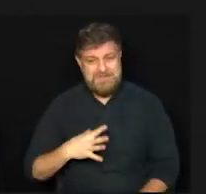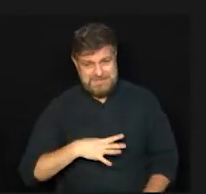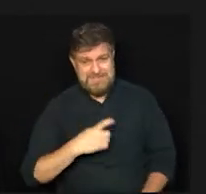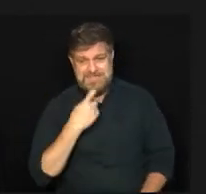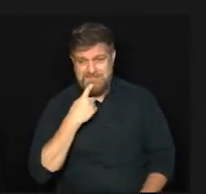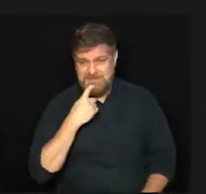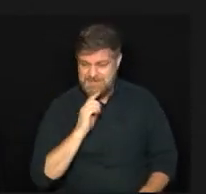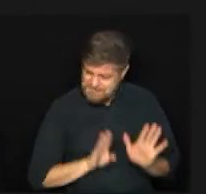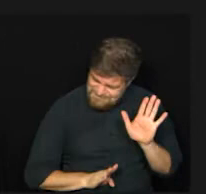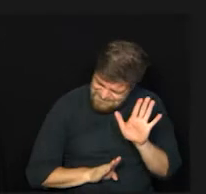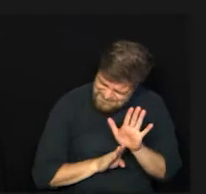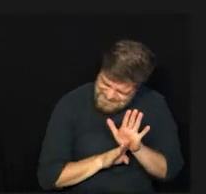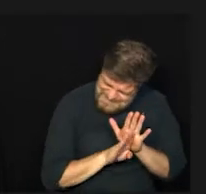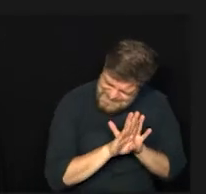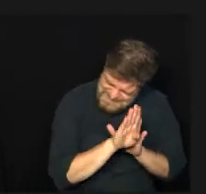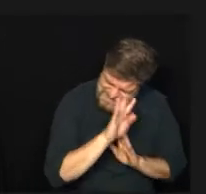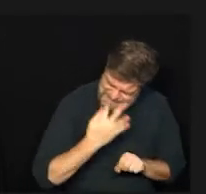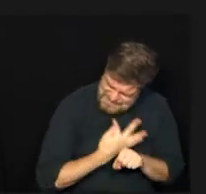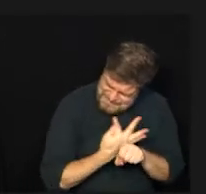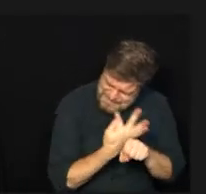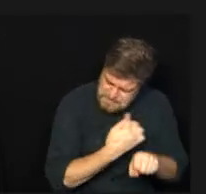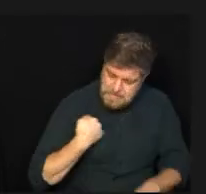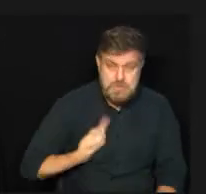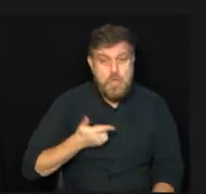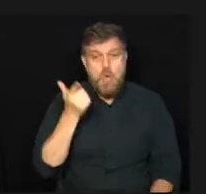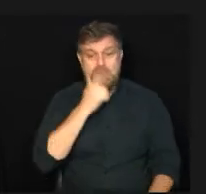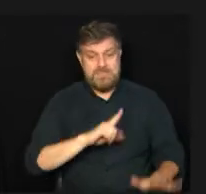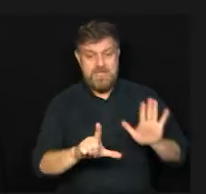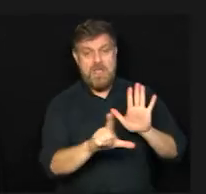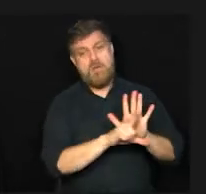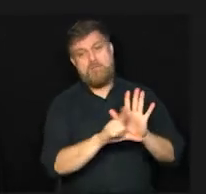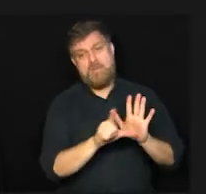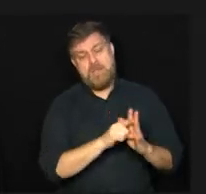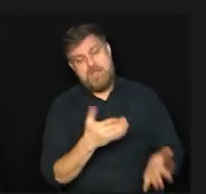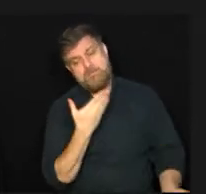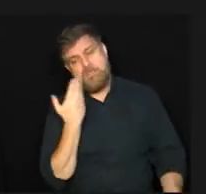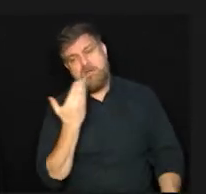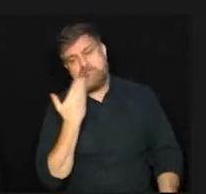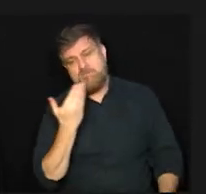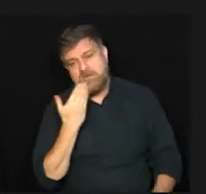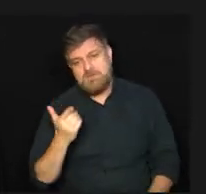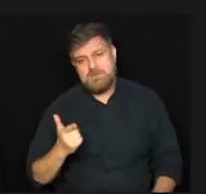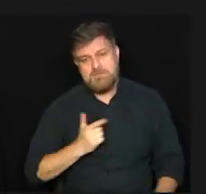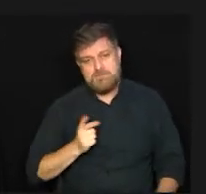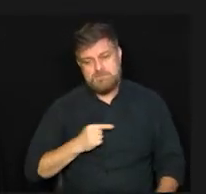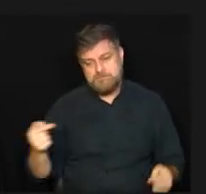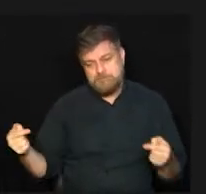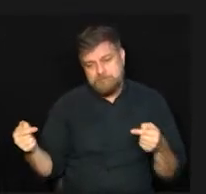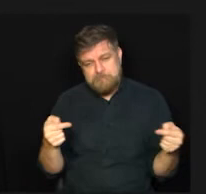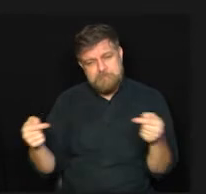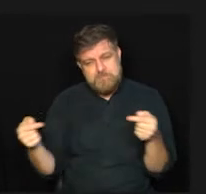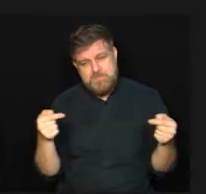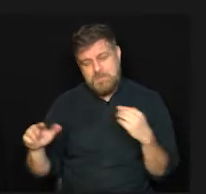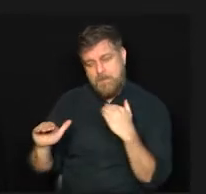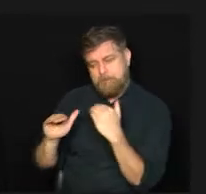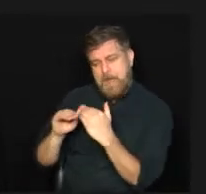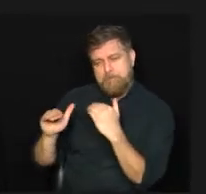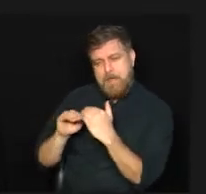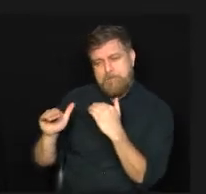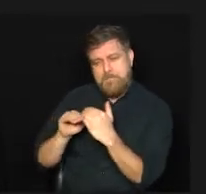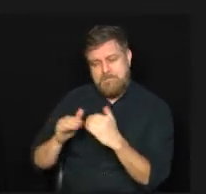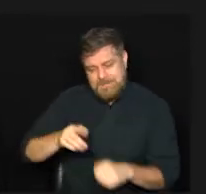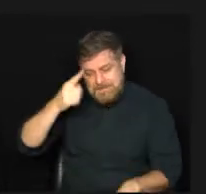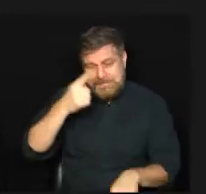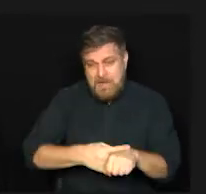estar bem em relação a eles, tem que ter uma disputa igualitária, e no momento a